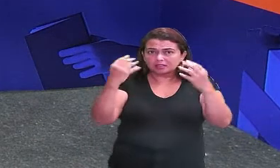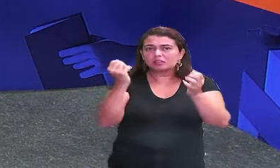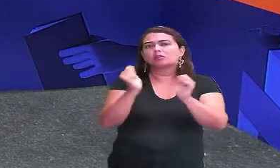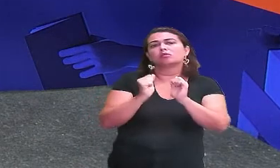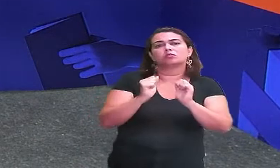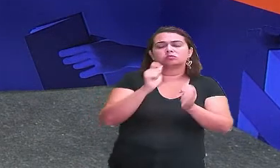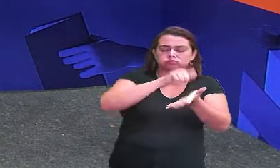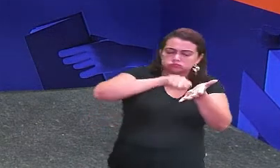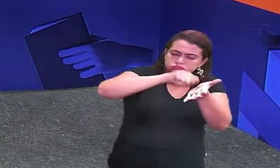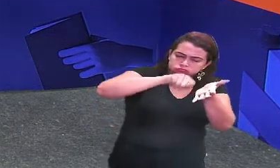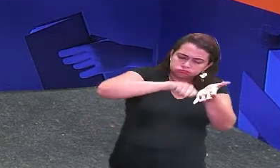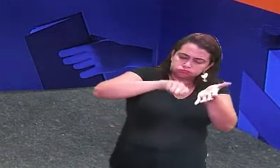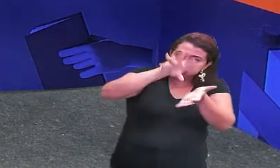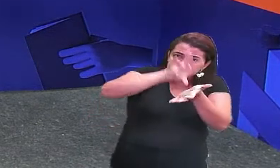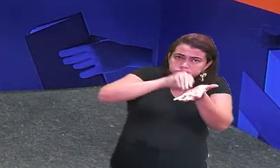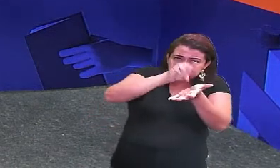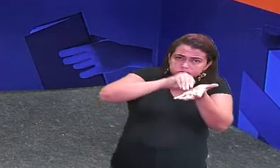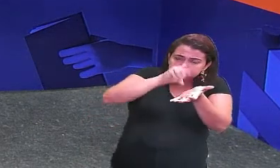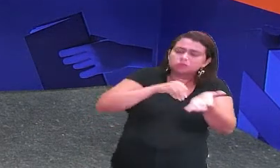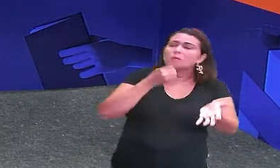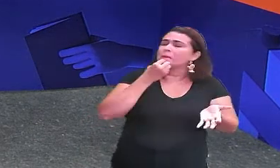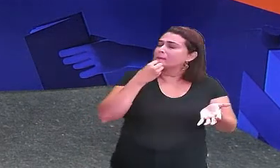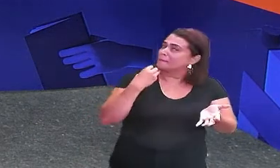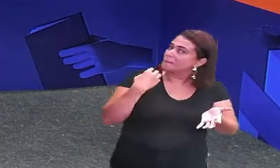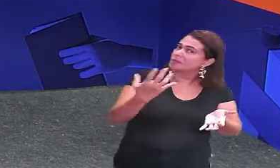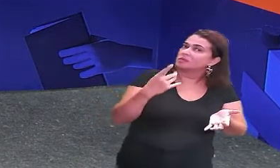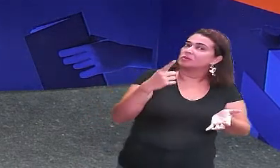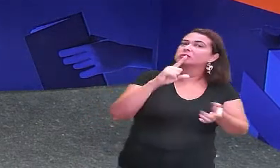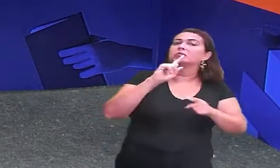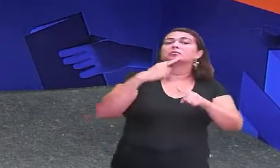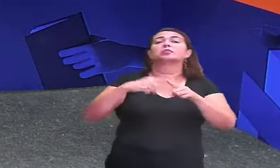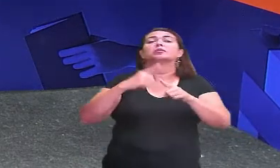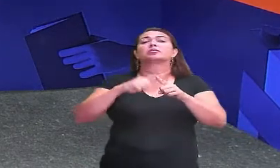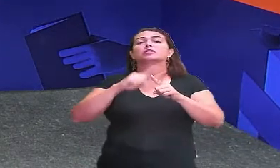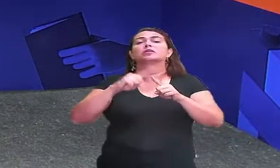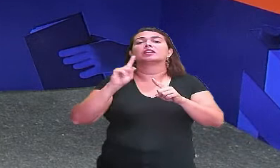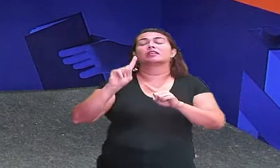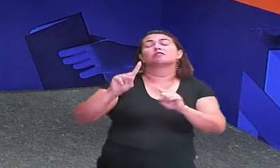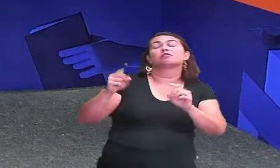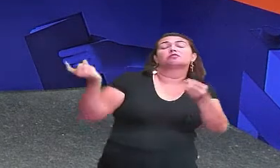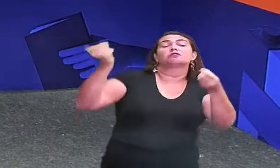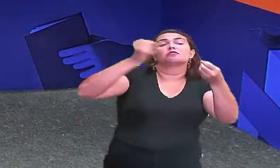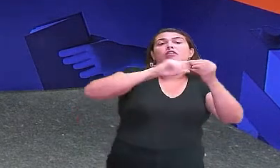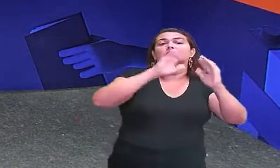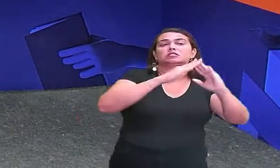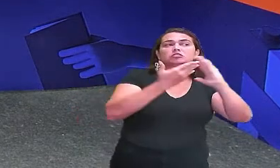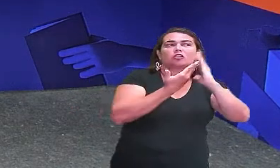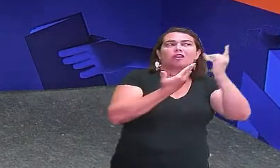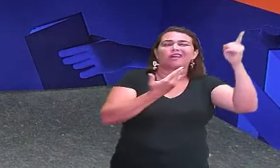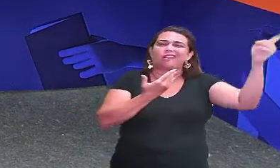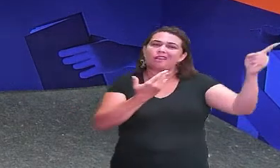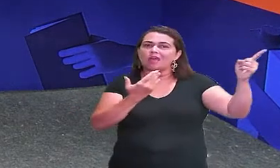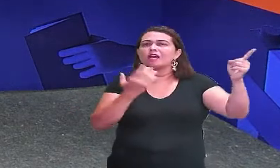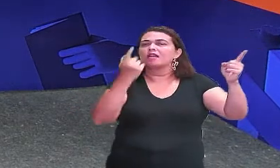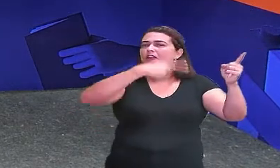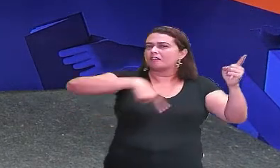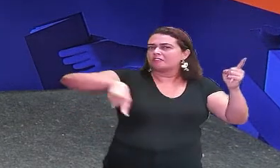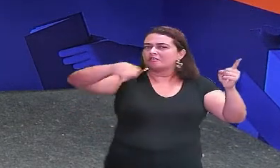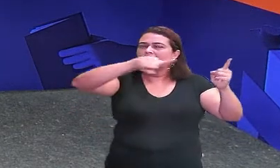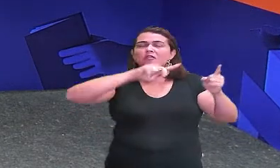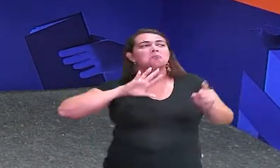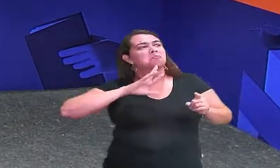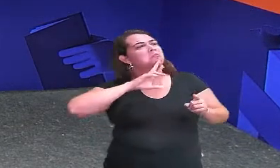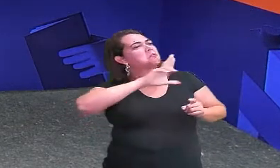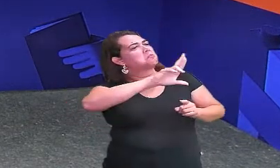tuas anotações bem direitinho, tá certo? Para quando for na hora da aula do professor, você está, ó, 10 nos assuntos